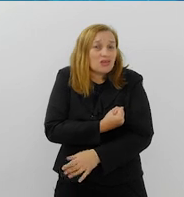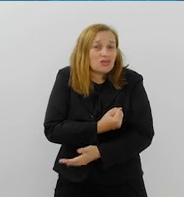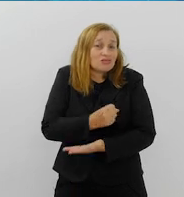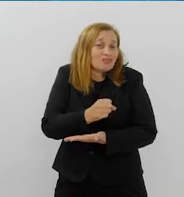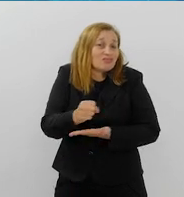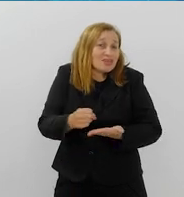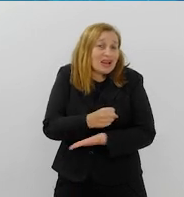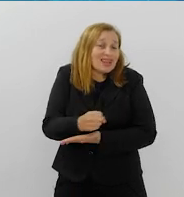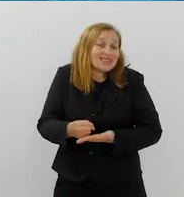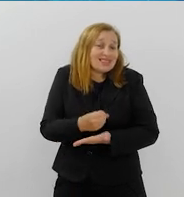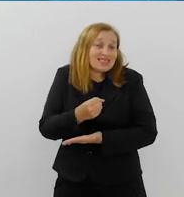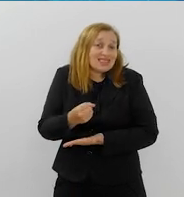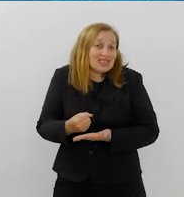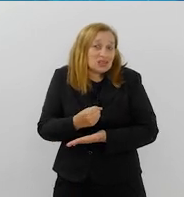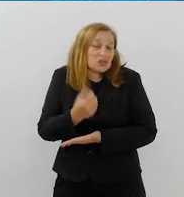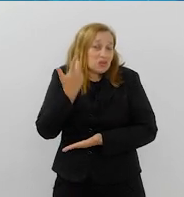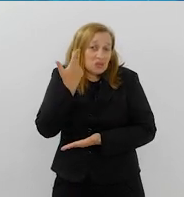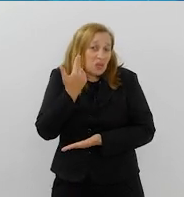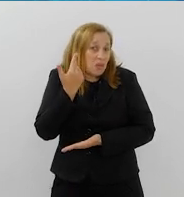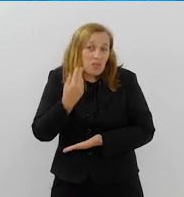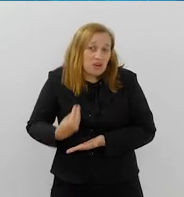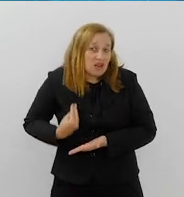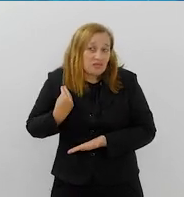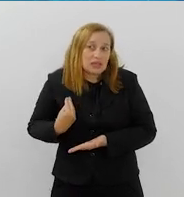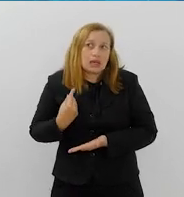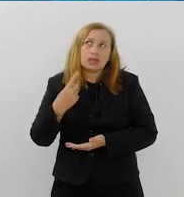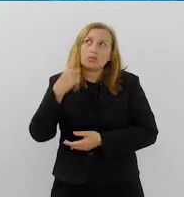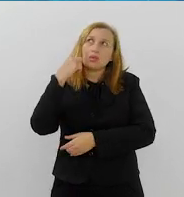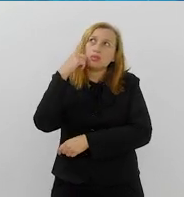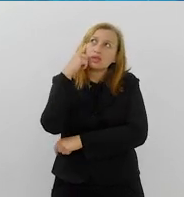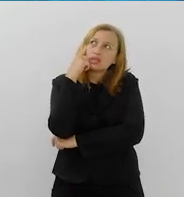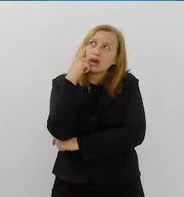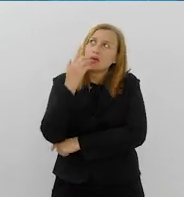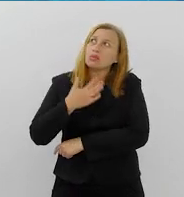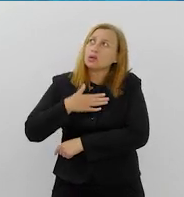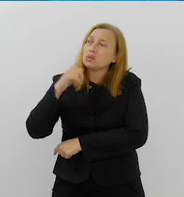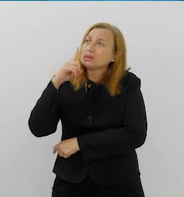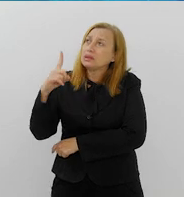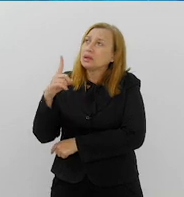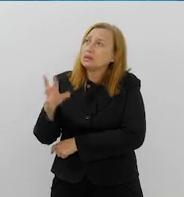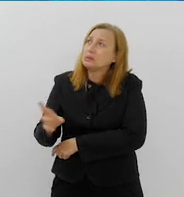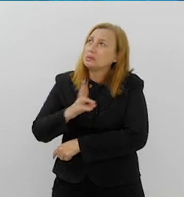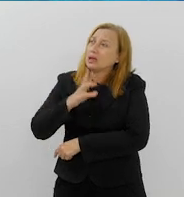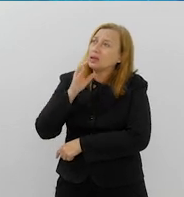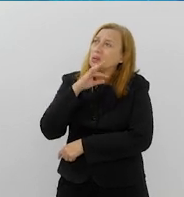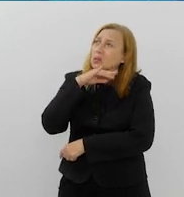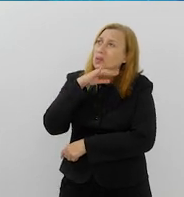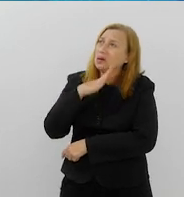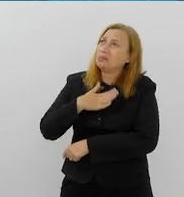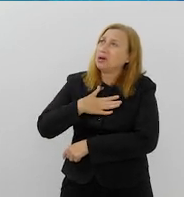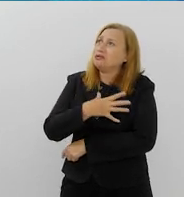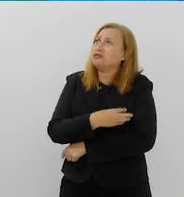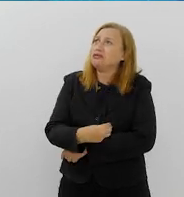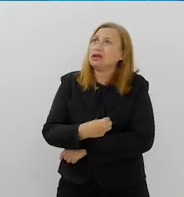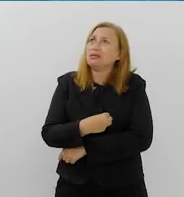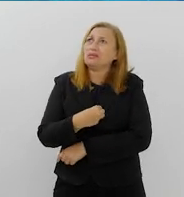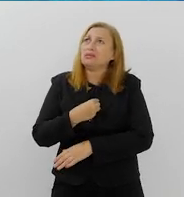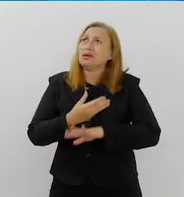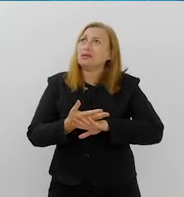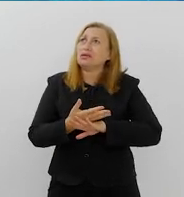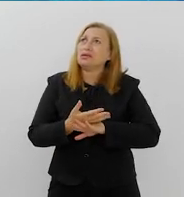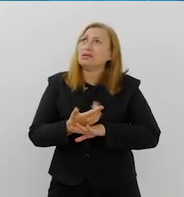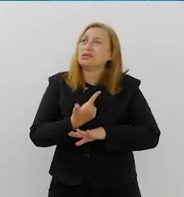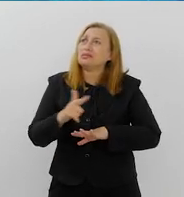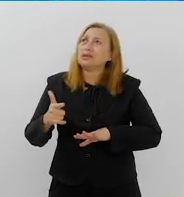básica necessária para a sobrevivência. E aí eu começo a pensar, meu Deus, se vier um resultado ruim, o que é que vai ser dos meus filhos,